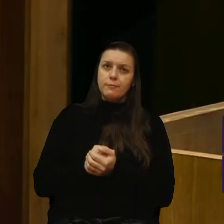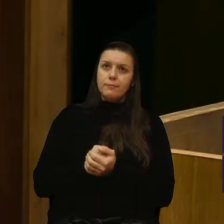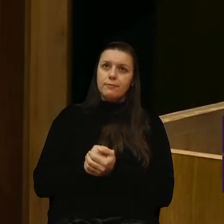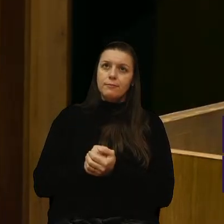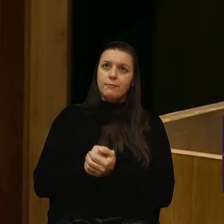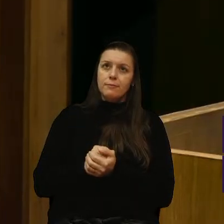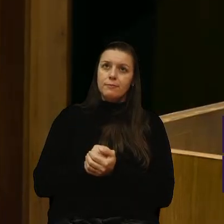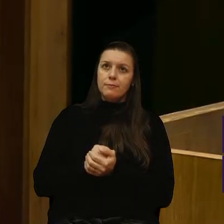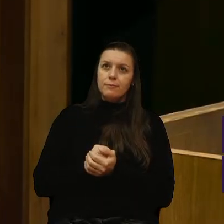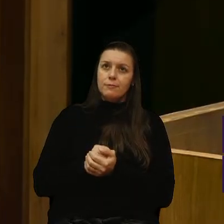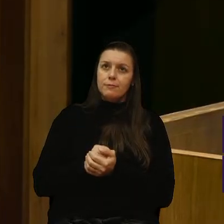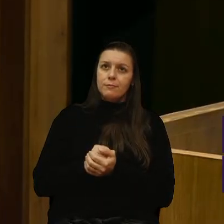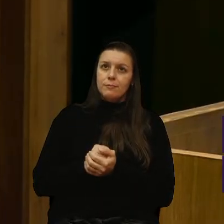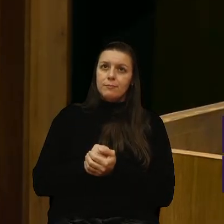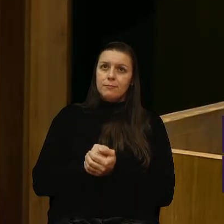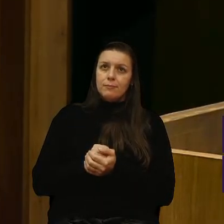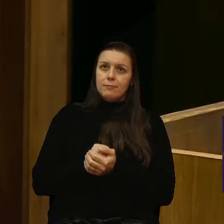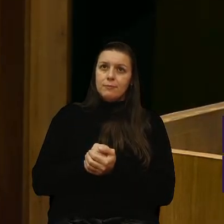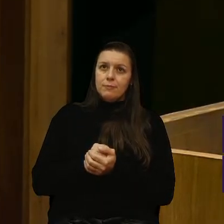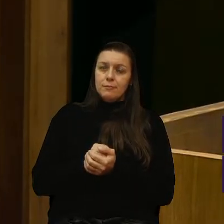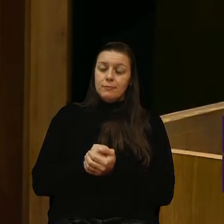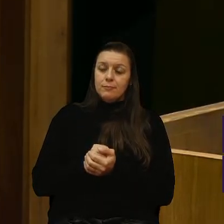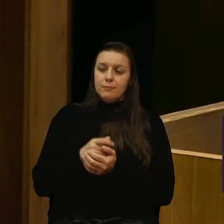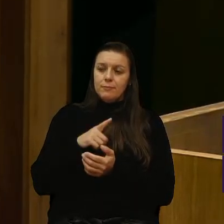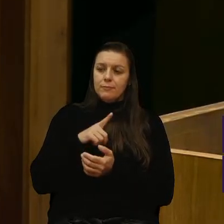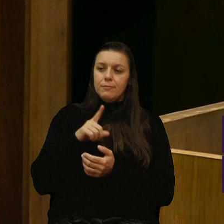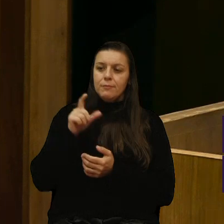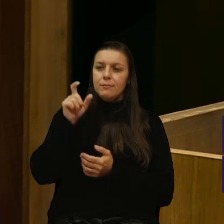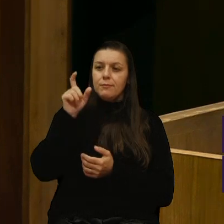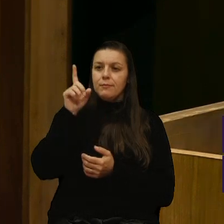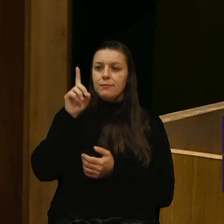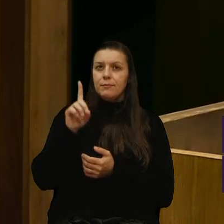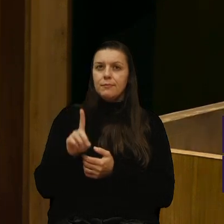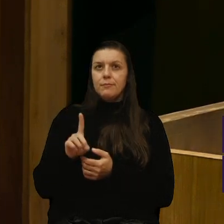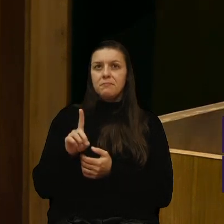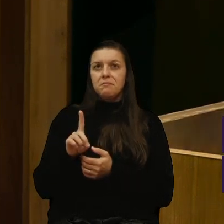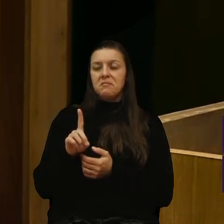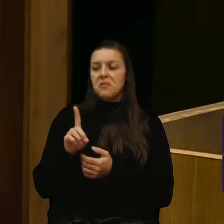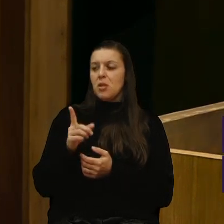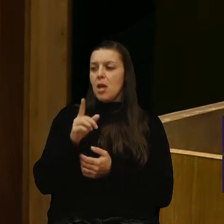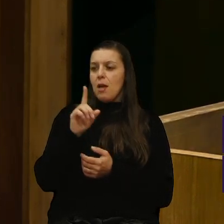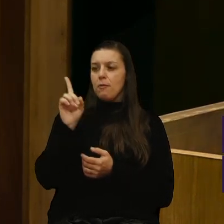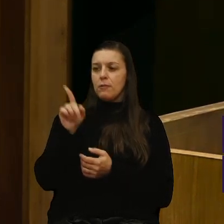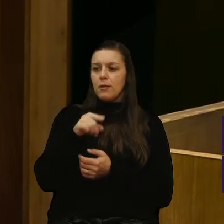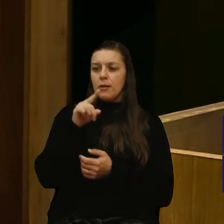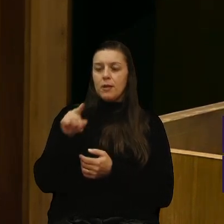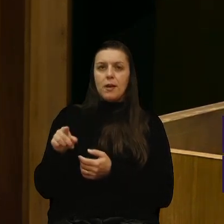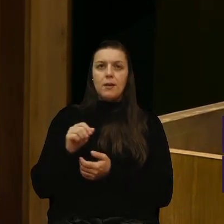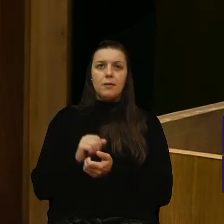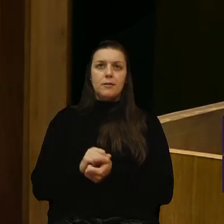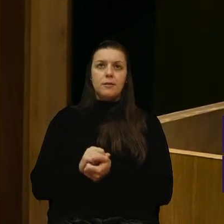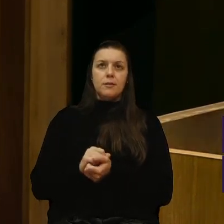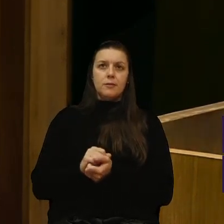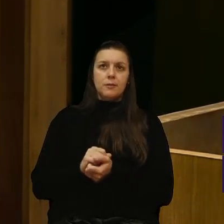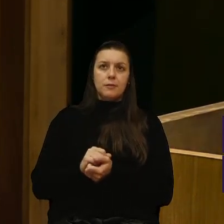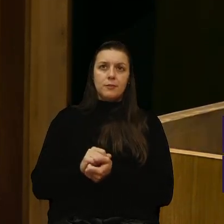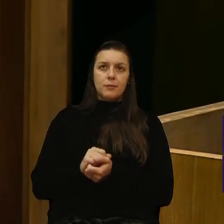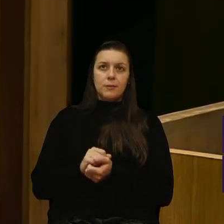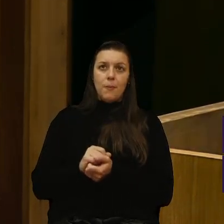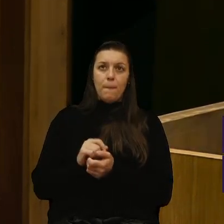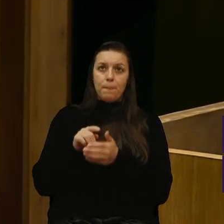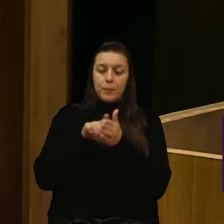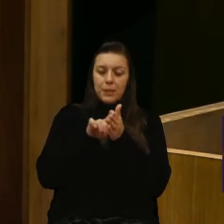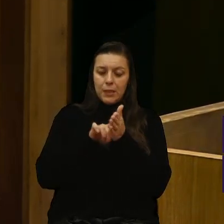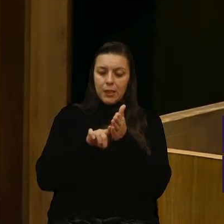Aquele que muitas vezes tem um direito à moradia negado e o Estado precisa intervir, ex-vereadora Ana Corso, quem foi pesquisar